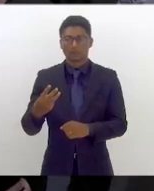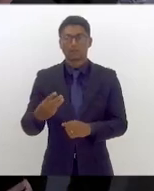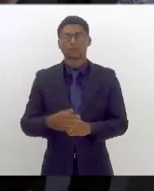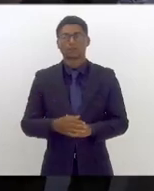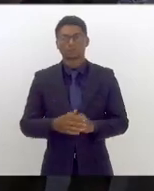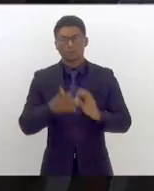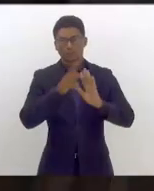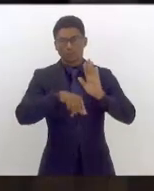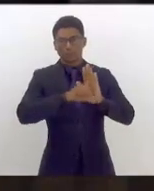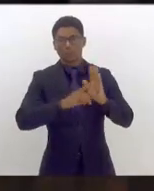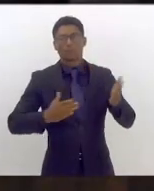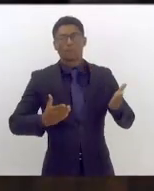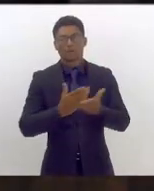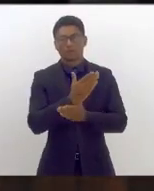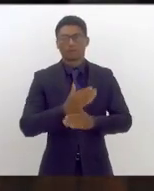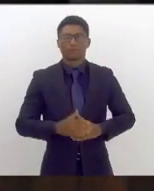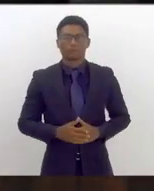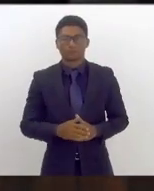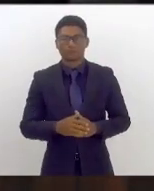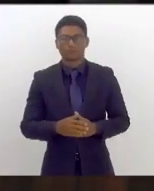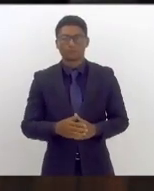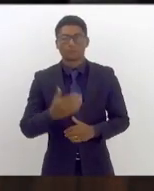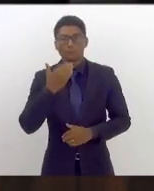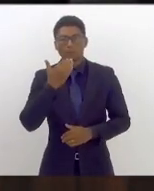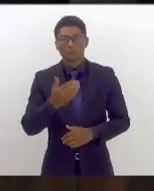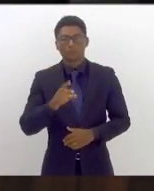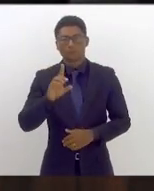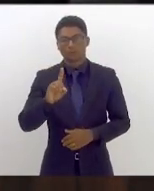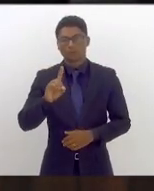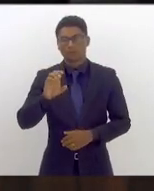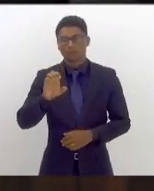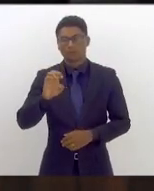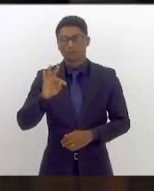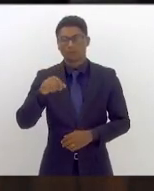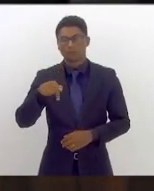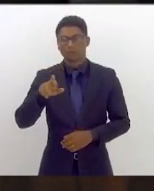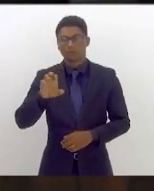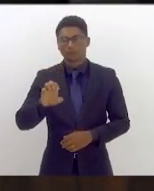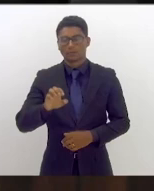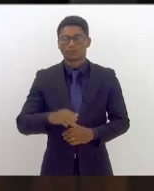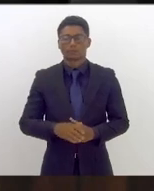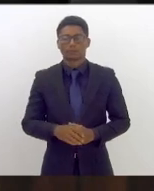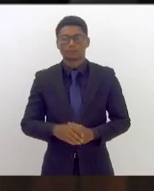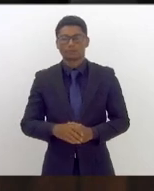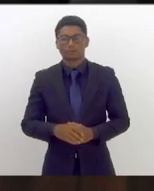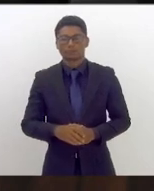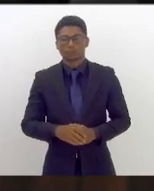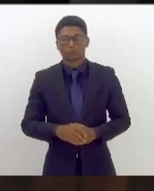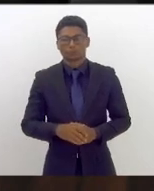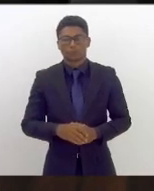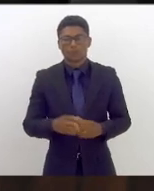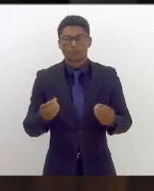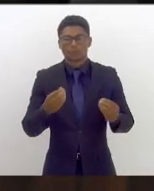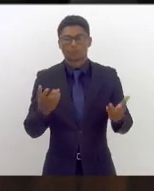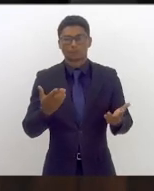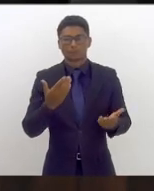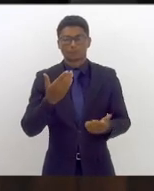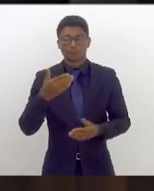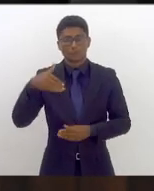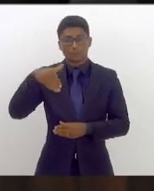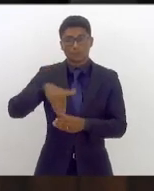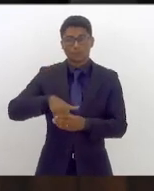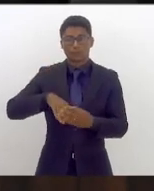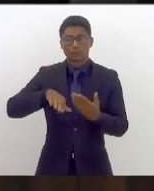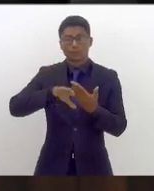a sobre a mesa requerimento de destaque requer na forma regimental destaque para votação e separada pela